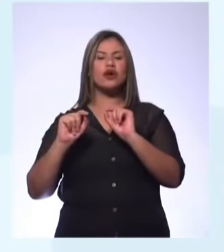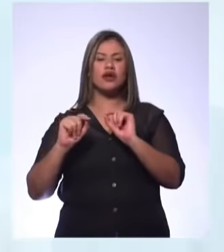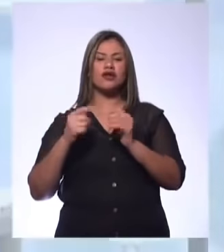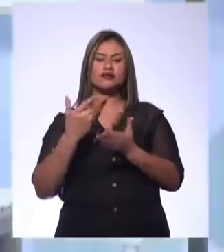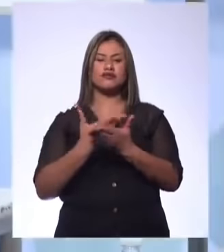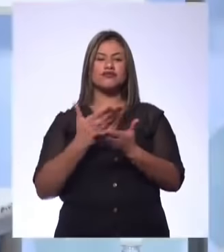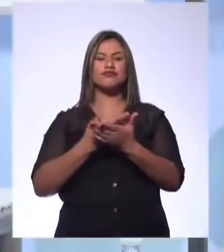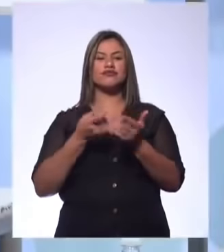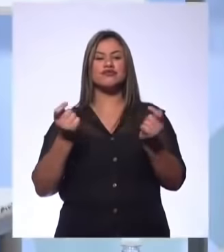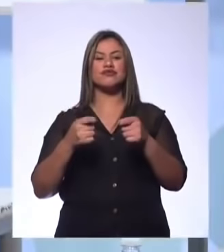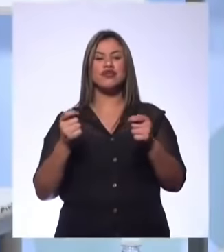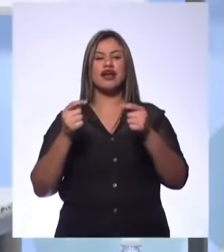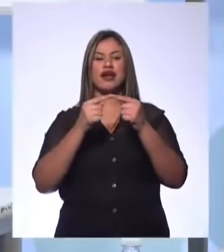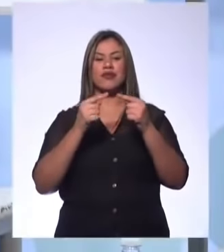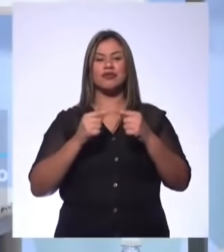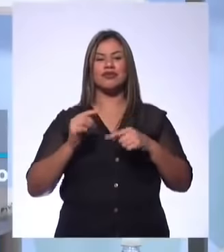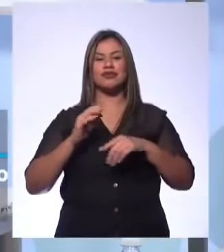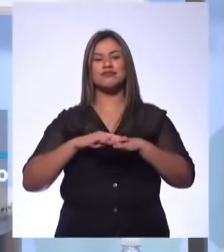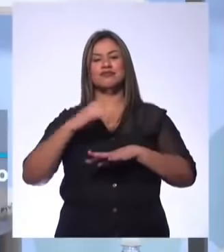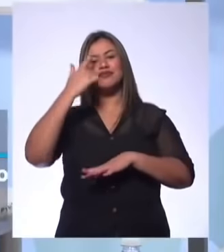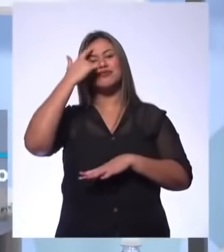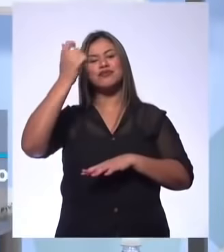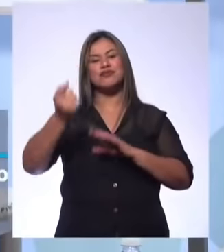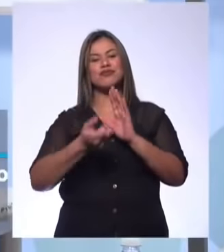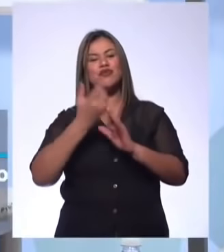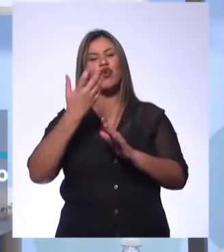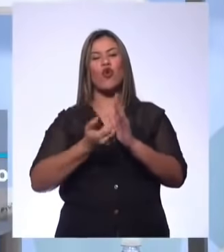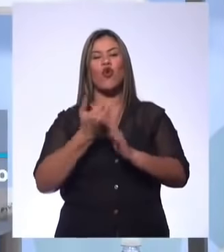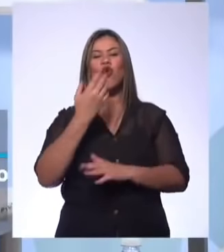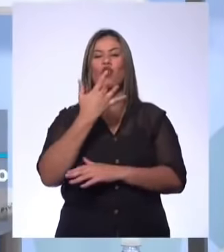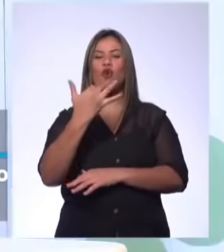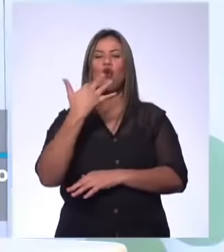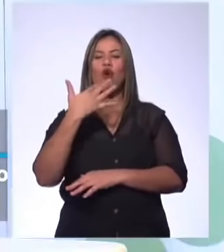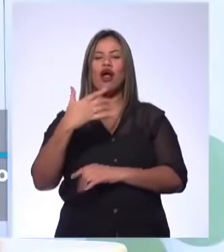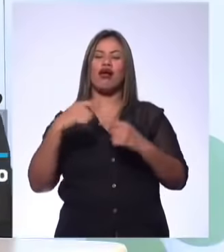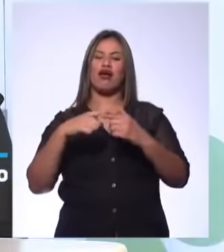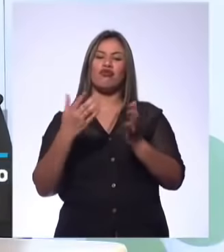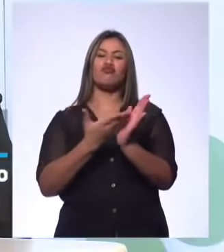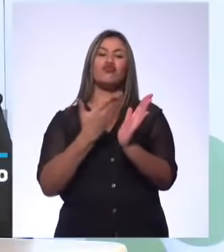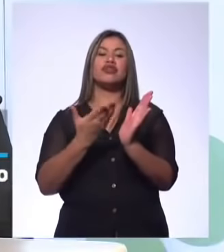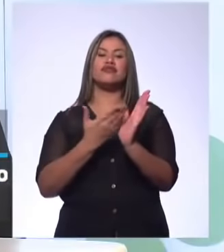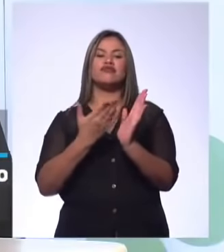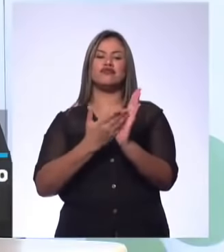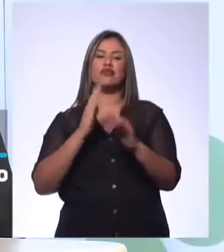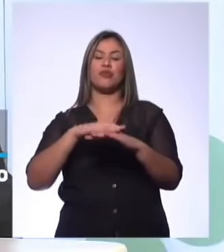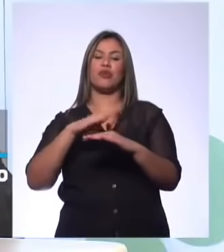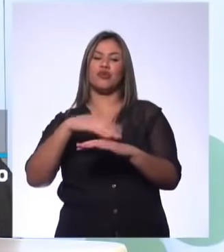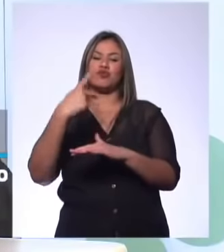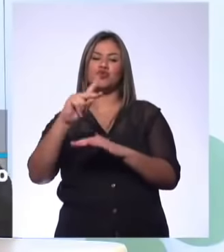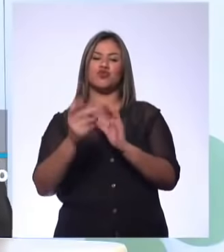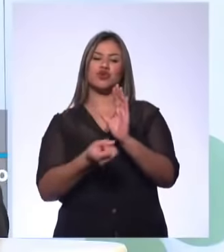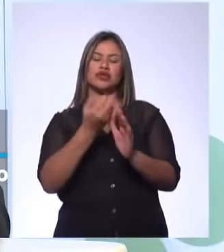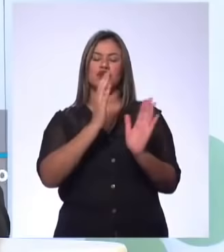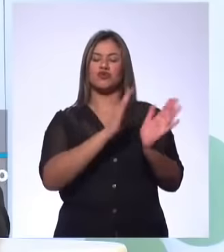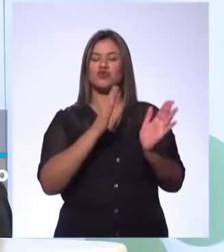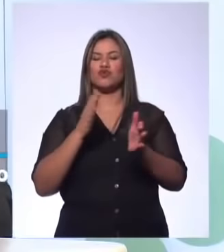estudo também que fica muito criativo, muito colorido o seu trabalho. Um livrinho, né? Um livrinho, né? Bem feito,